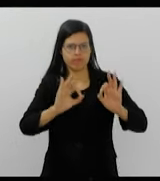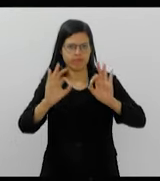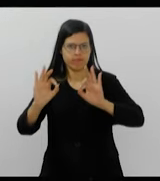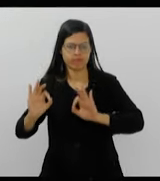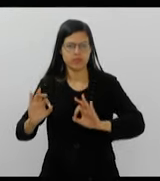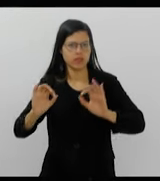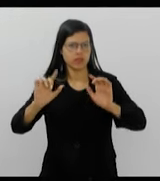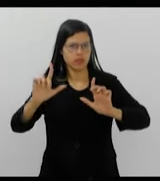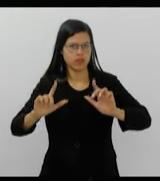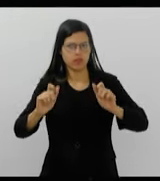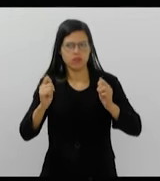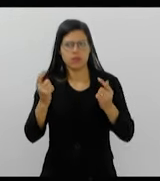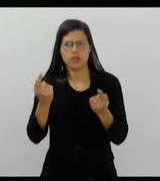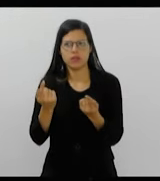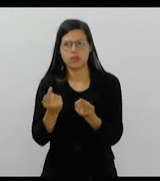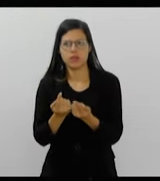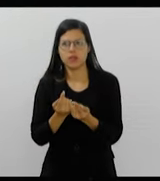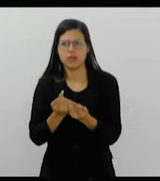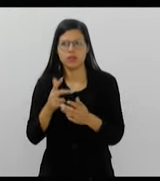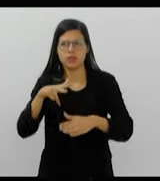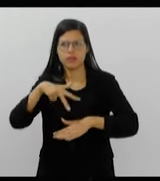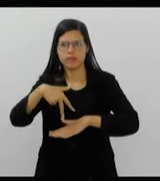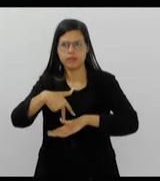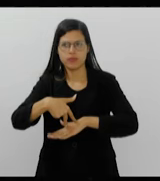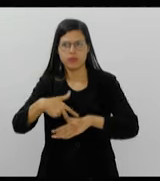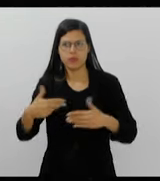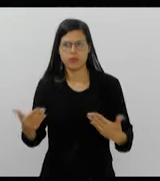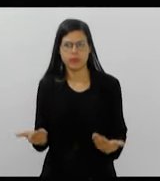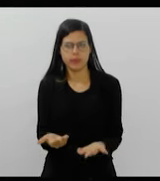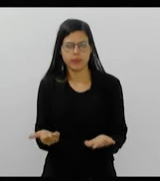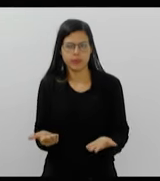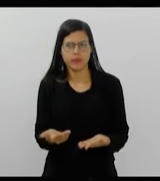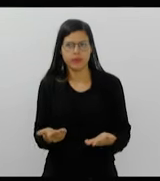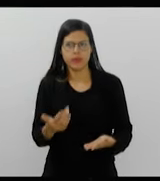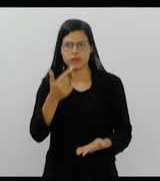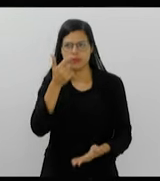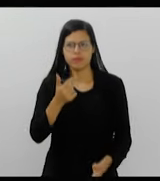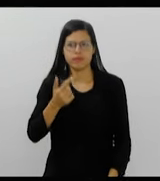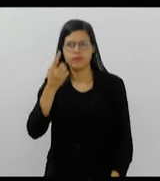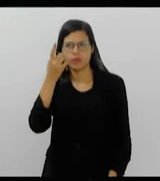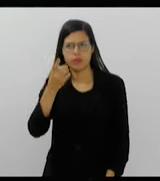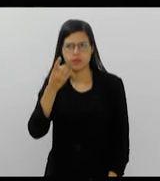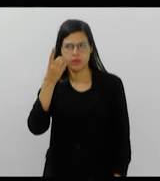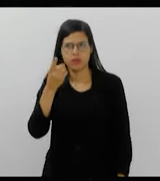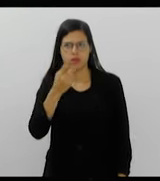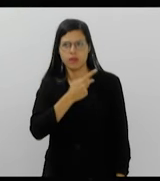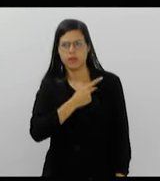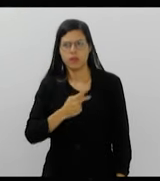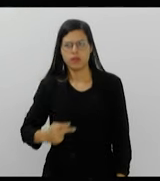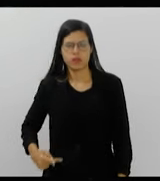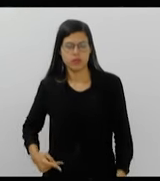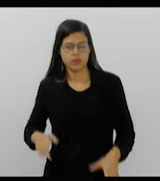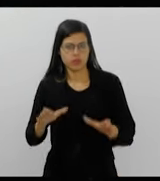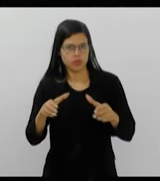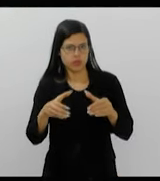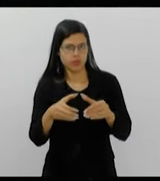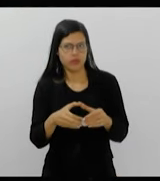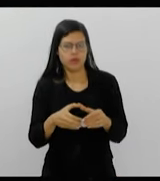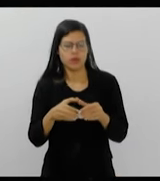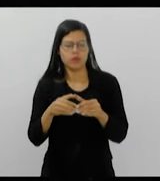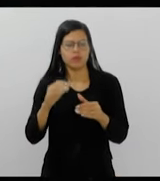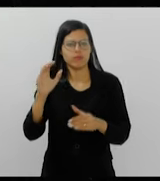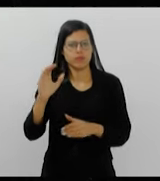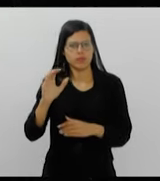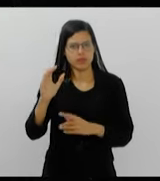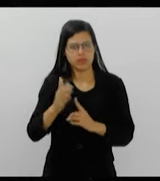Eu estou aqui hoje e agora como deputada e como presidenta da Comissão da Ciência e